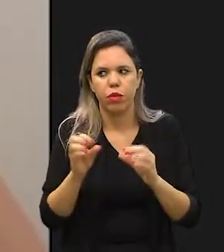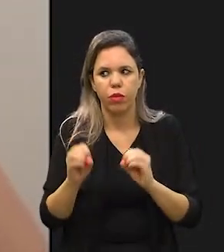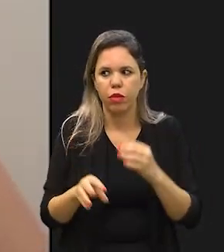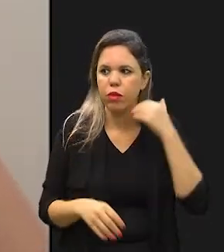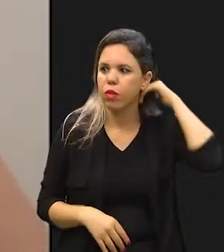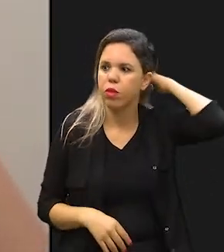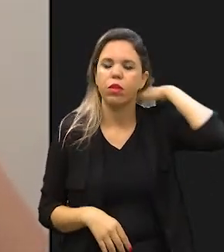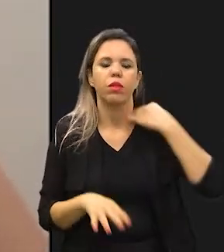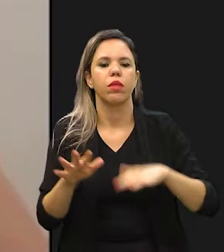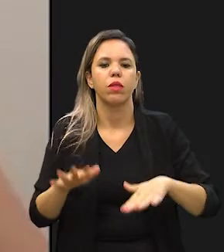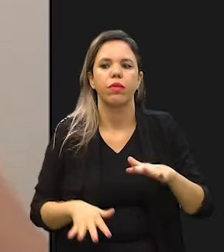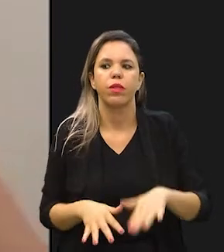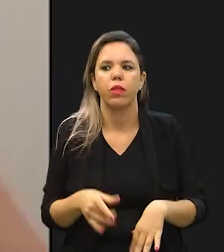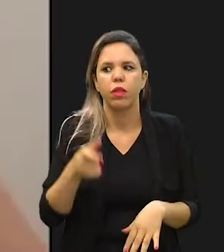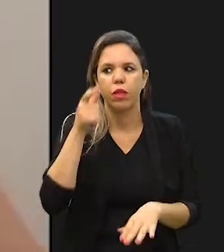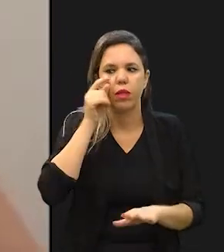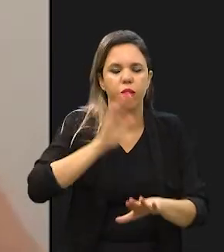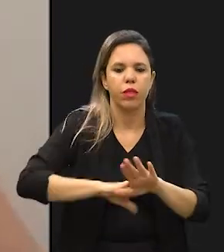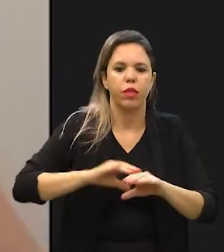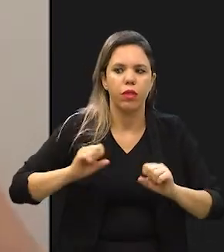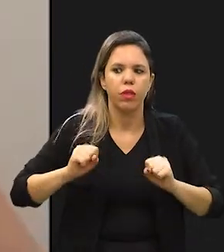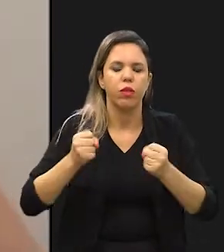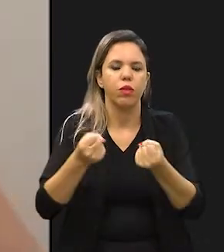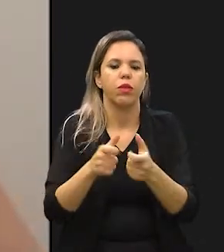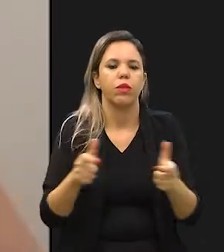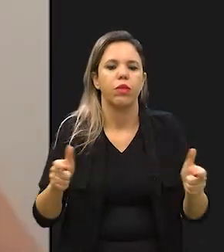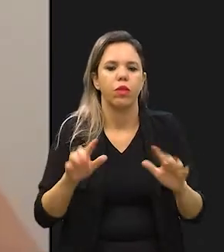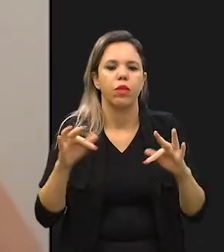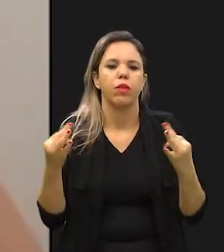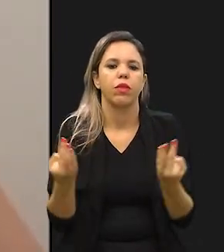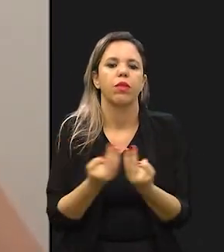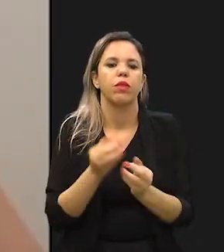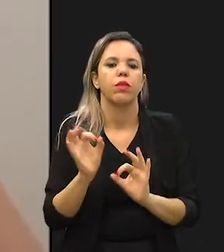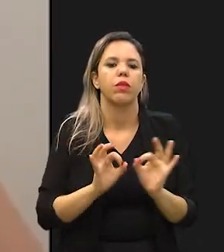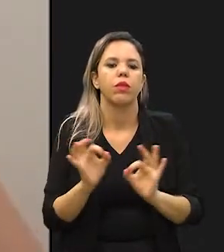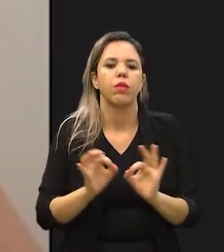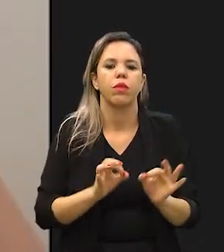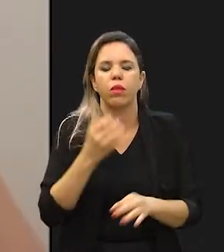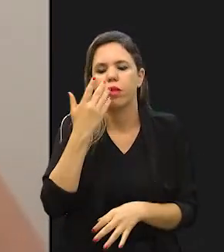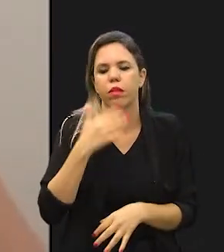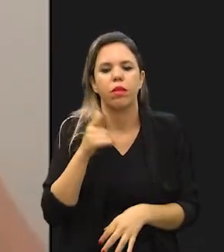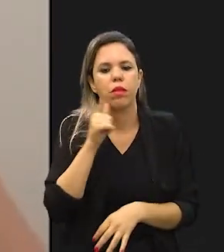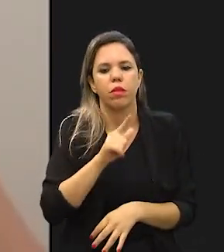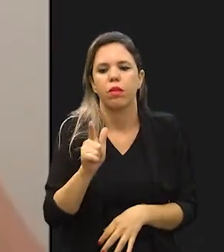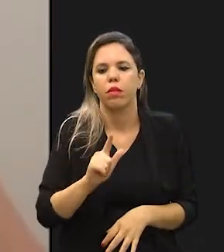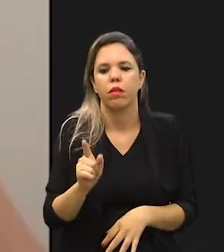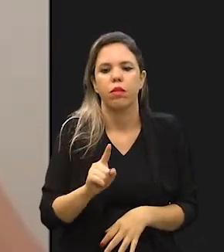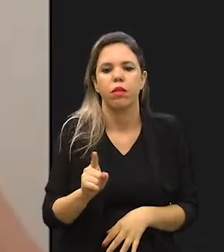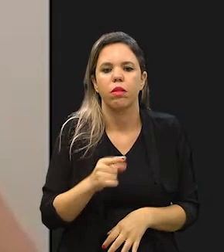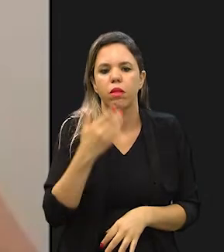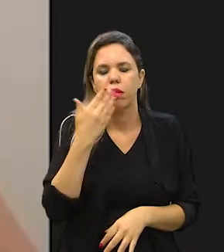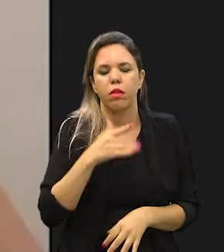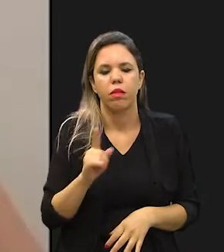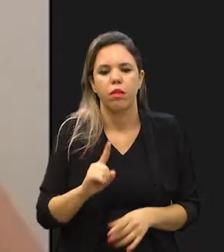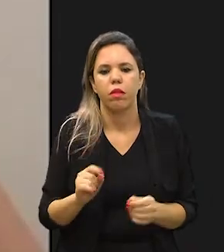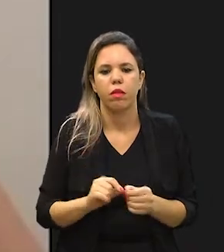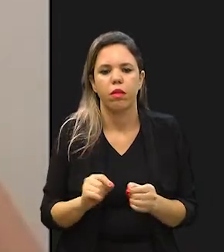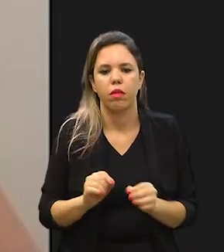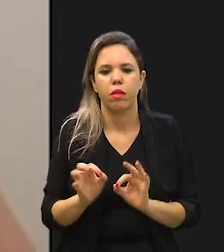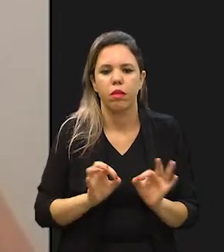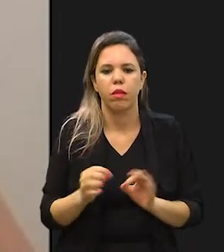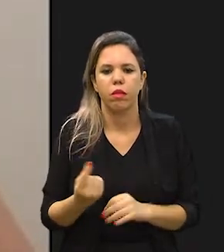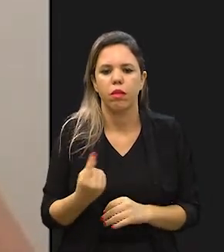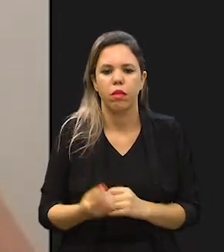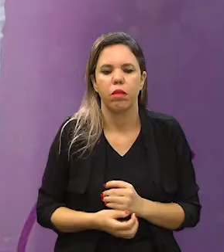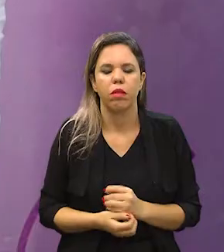educam, e muitas vezes a gente vê por trás um esforço grande dos pais para manejar essa criança, mas não conseguem porque a criança não consegue essa